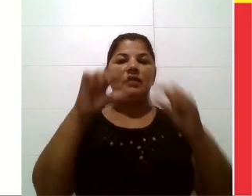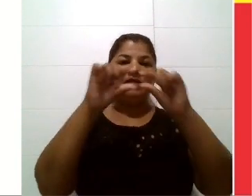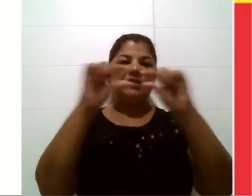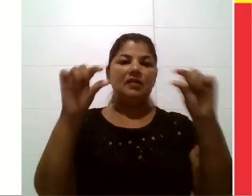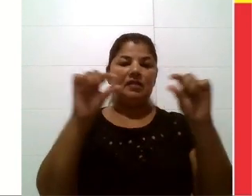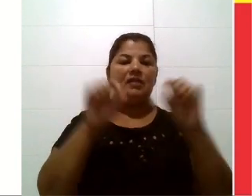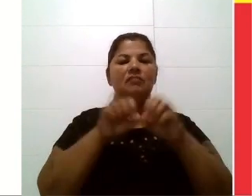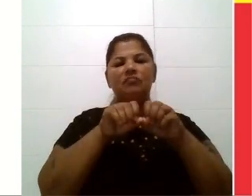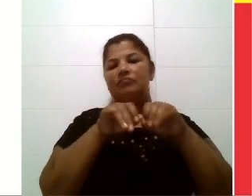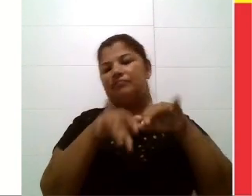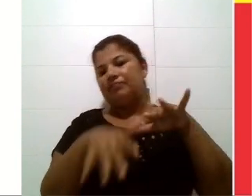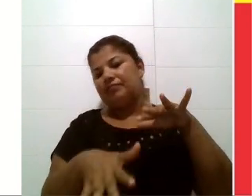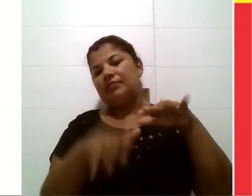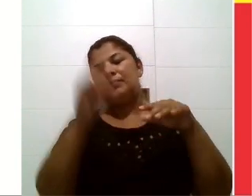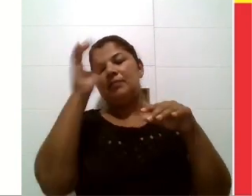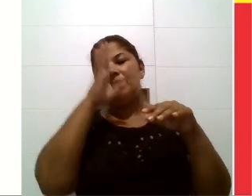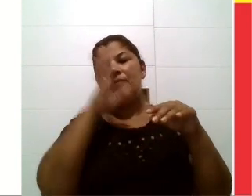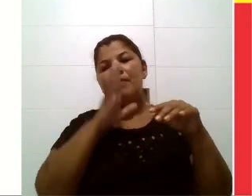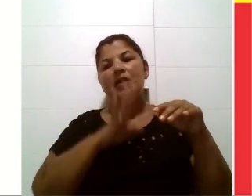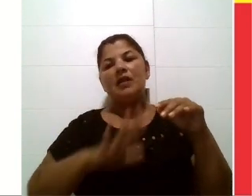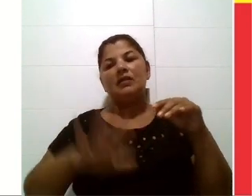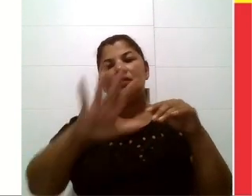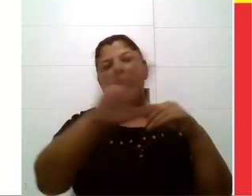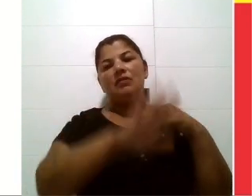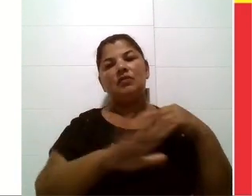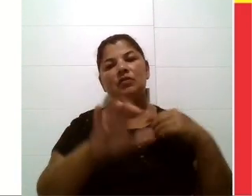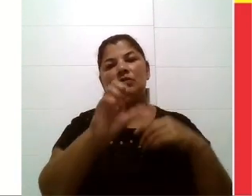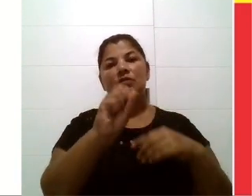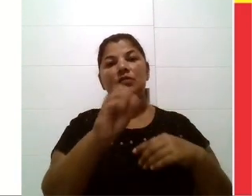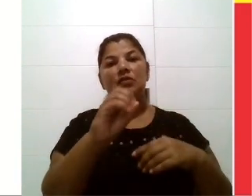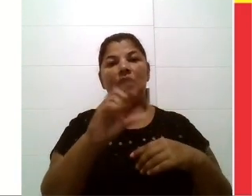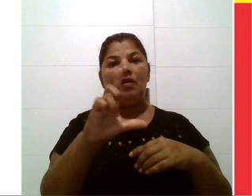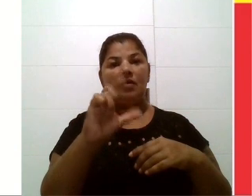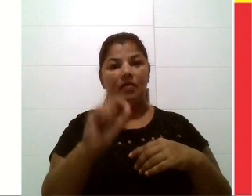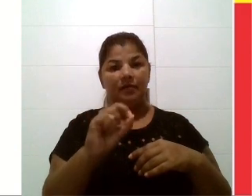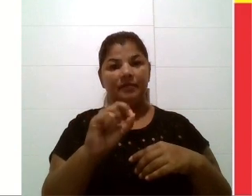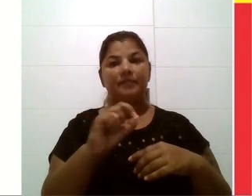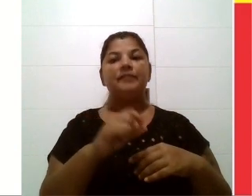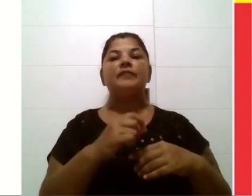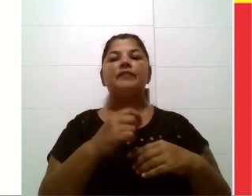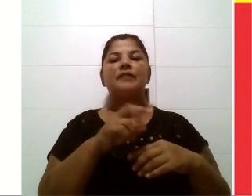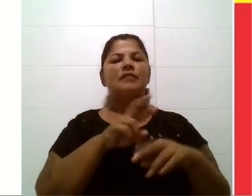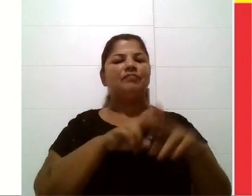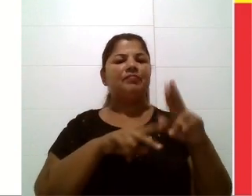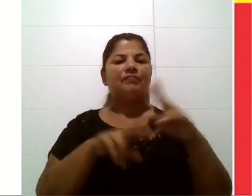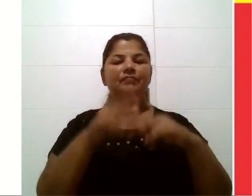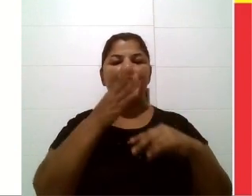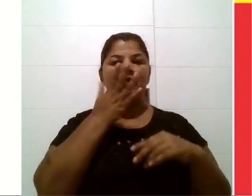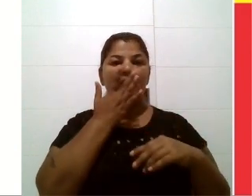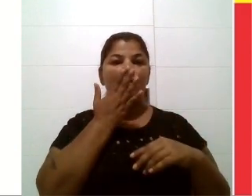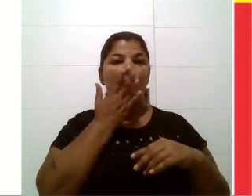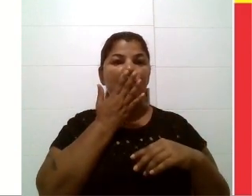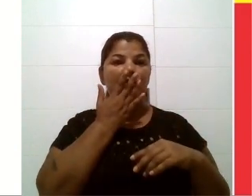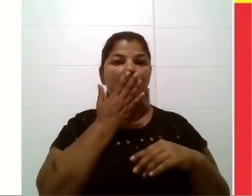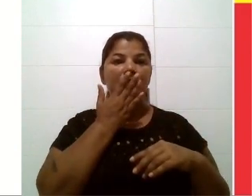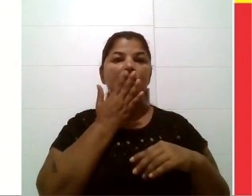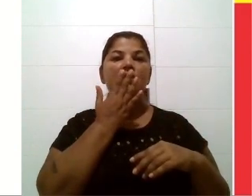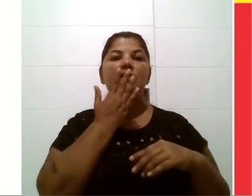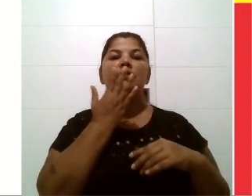solos do Brasil. Aí você vê o mapa do Brasil, tá? Com várias cores diferentes. E você também